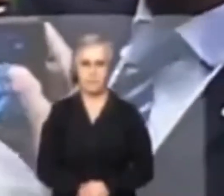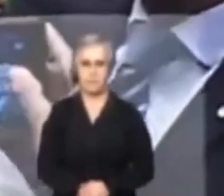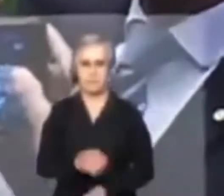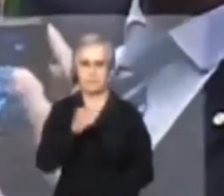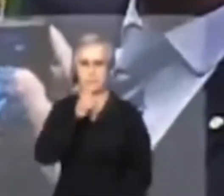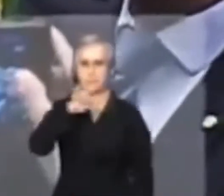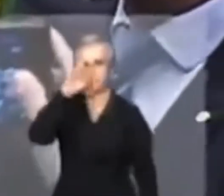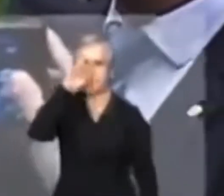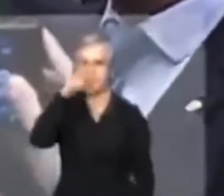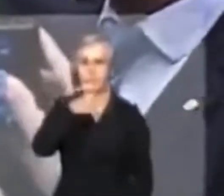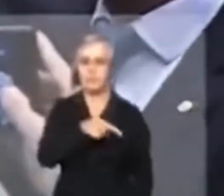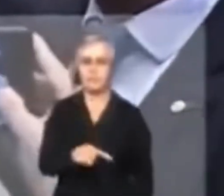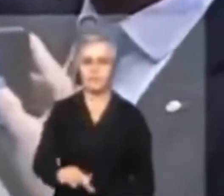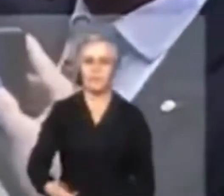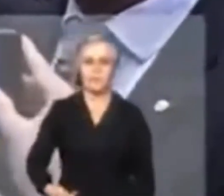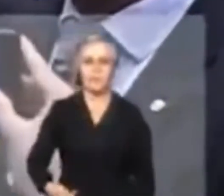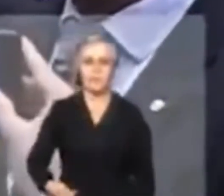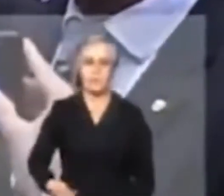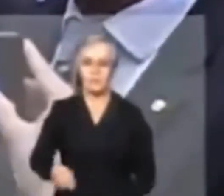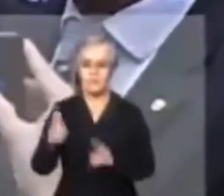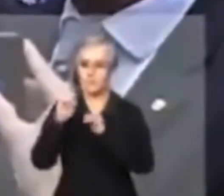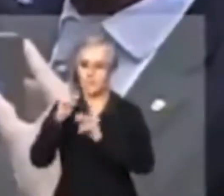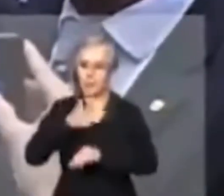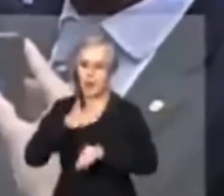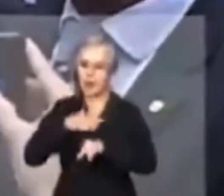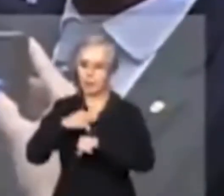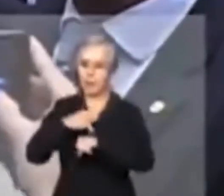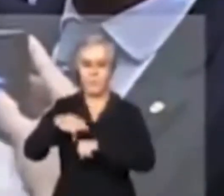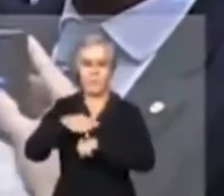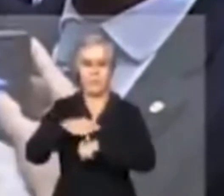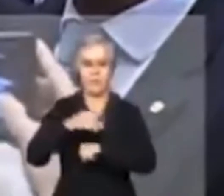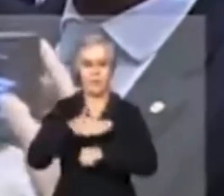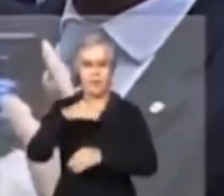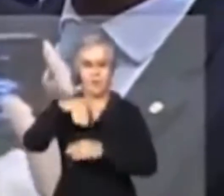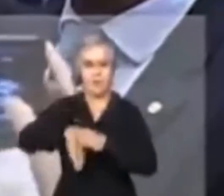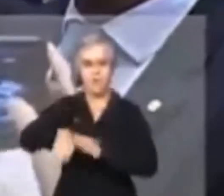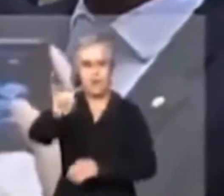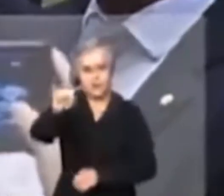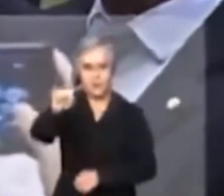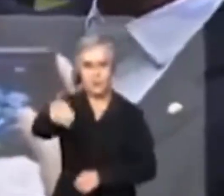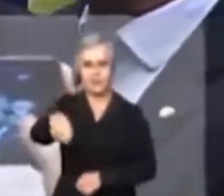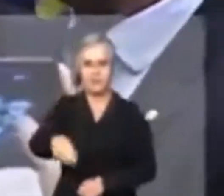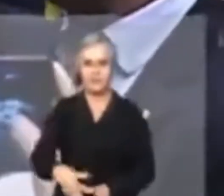Senhor presidente, pelo meu país, meu voto é sim.